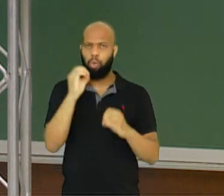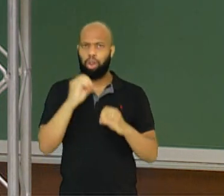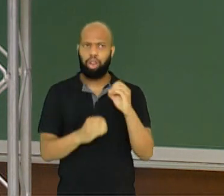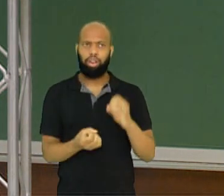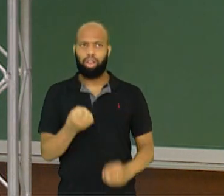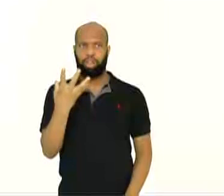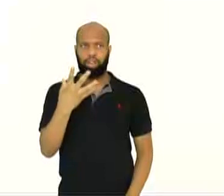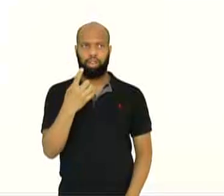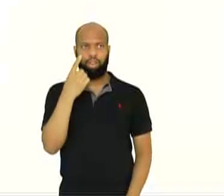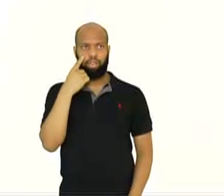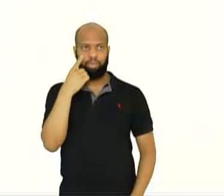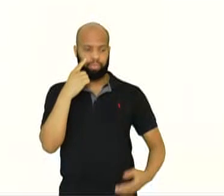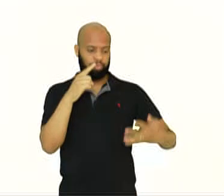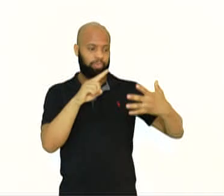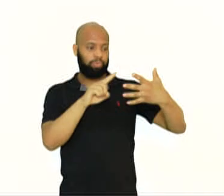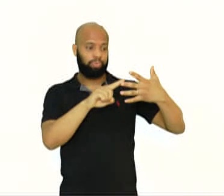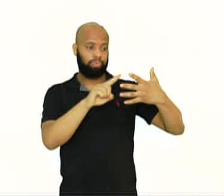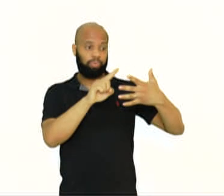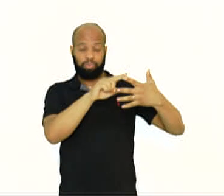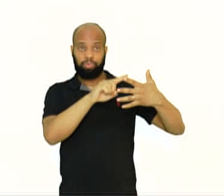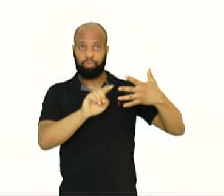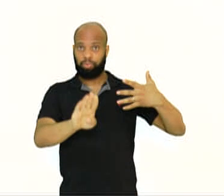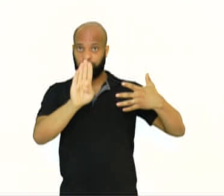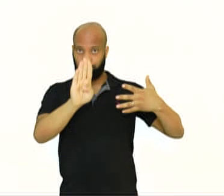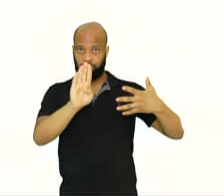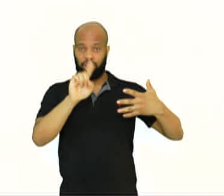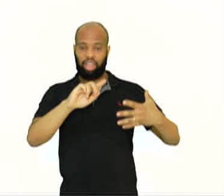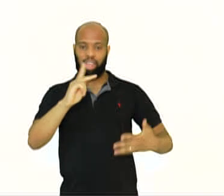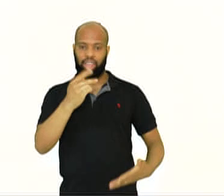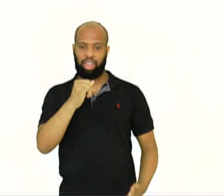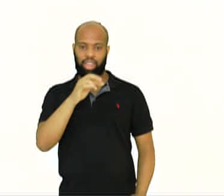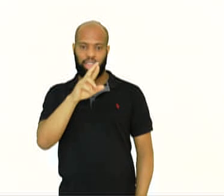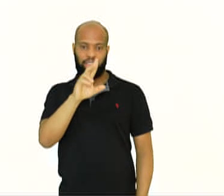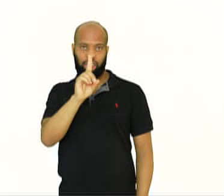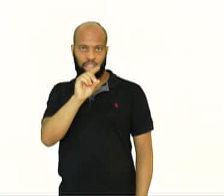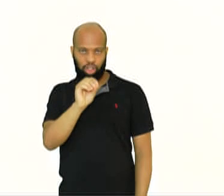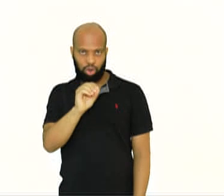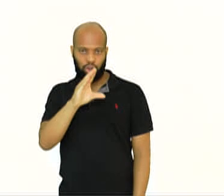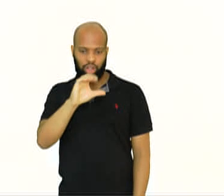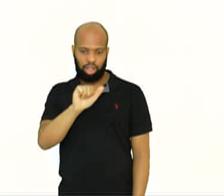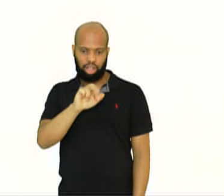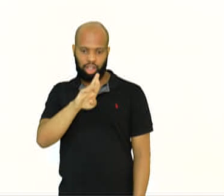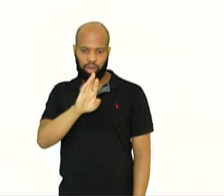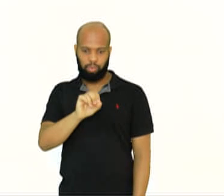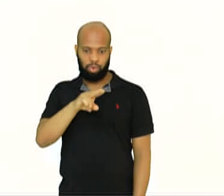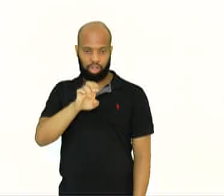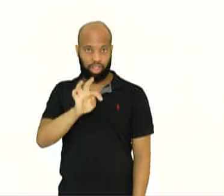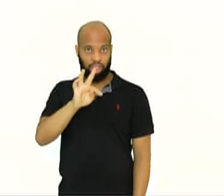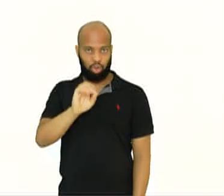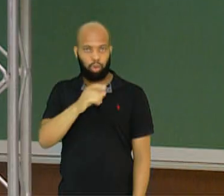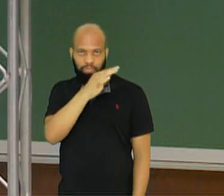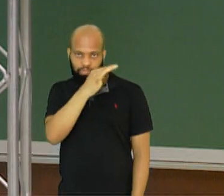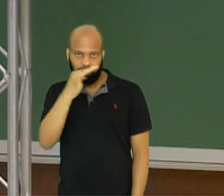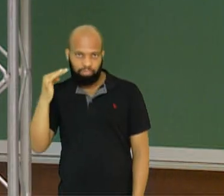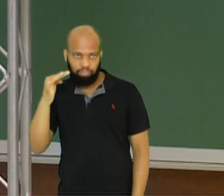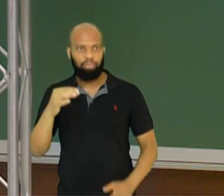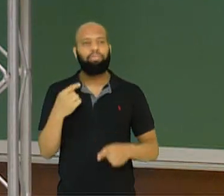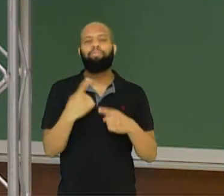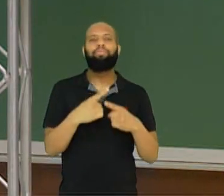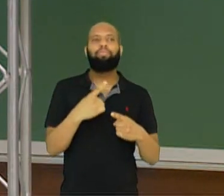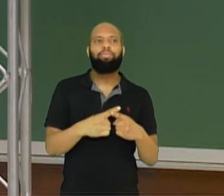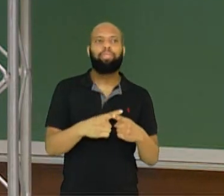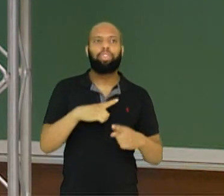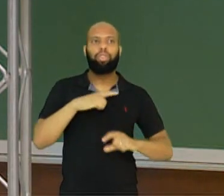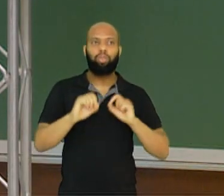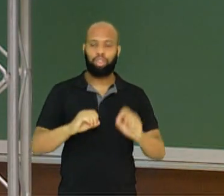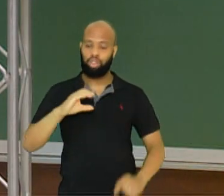formada? Será formado o composto X, é um hidrocarboneto aromático. O composto X formado é um hidrocarboneto aromático. Por quê?